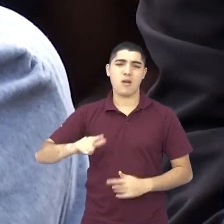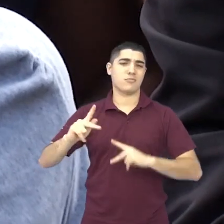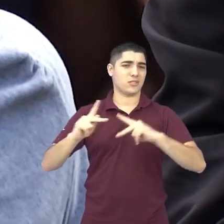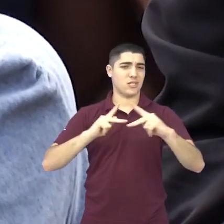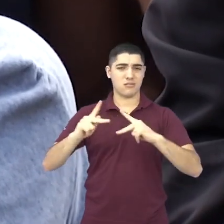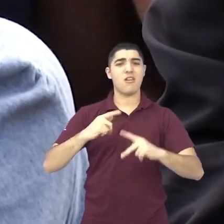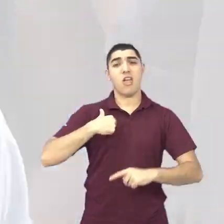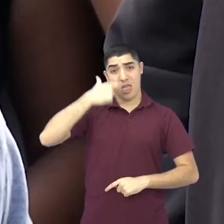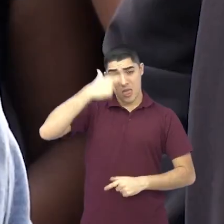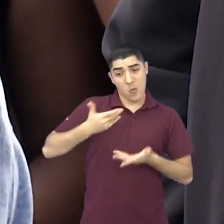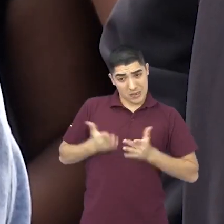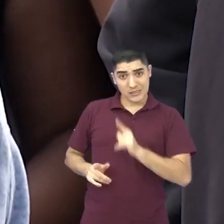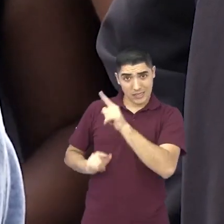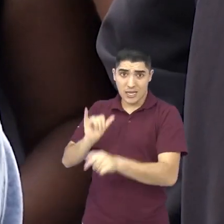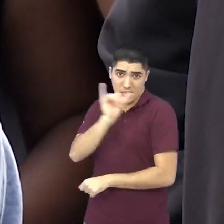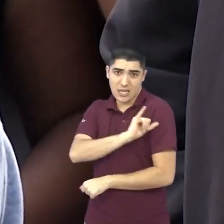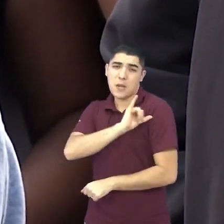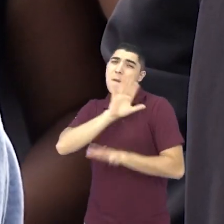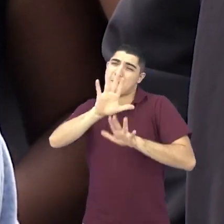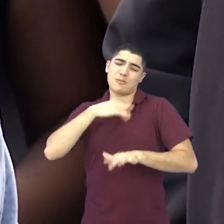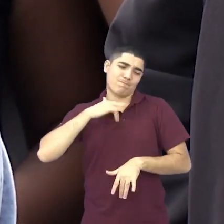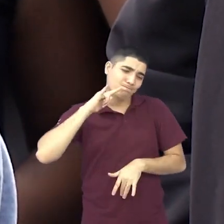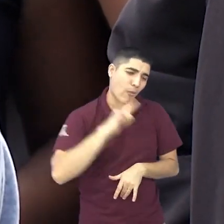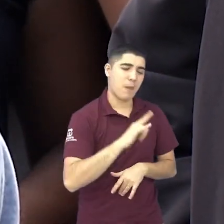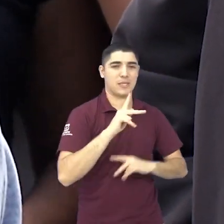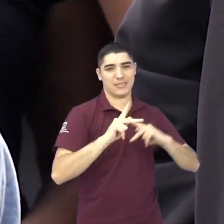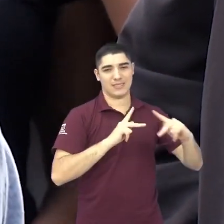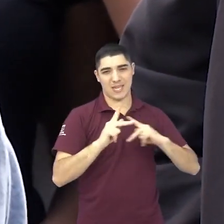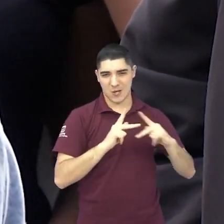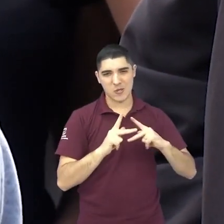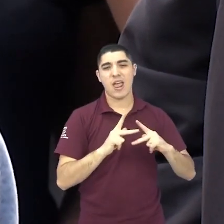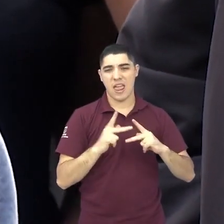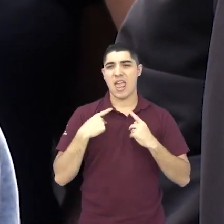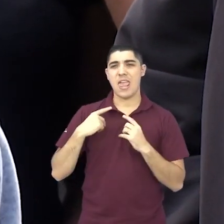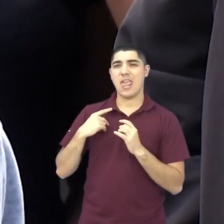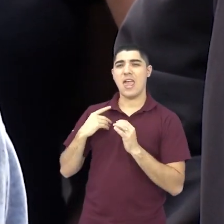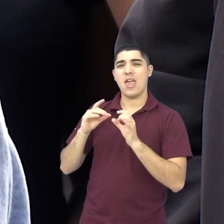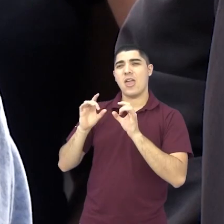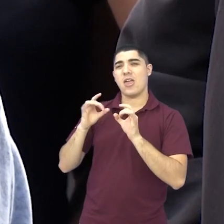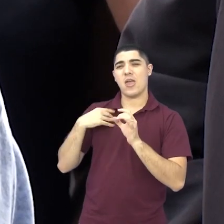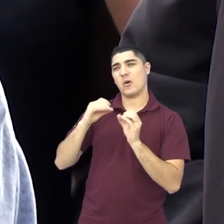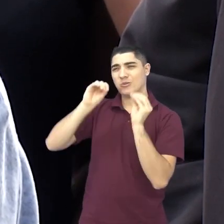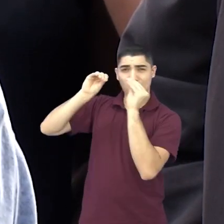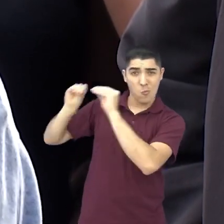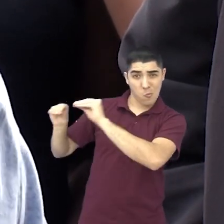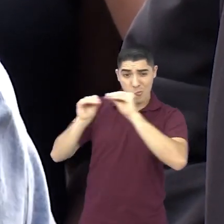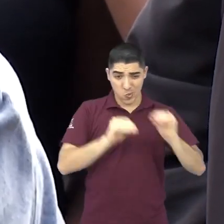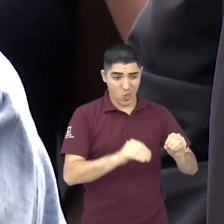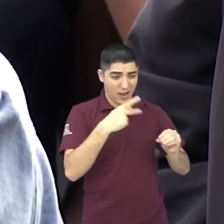muito gostoso de ver, gosto muito de São José. Sou do Rio, mas tenho paixão por São José.